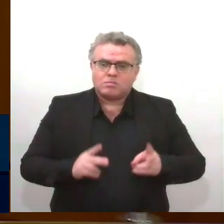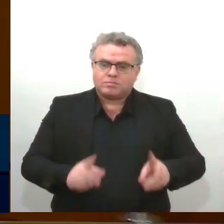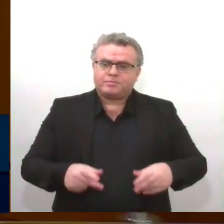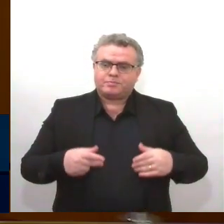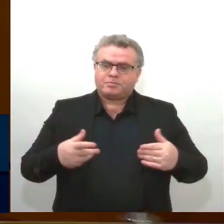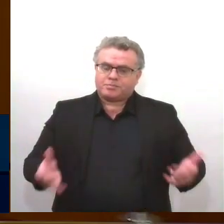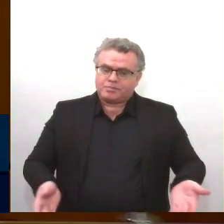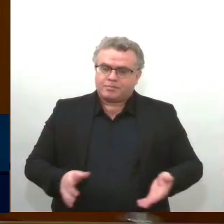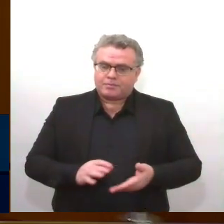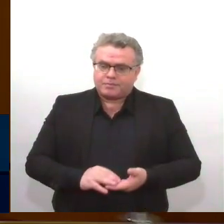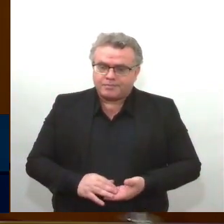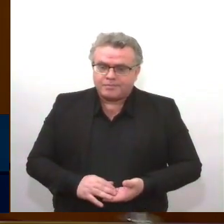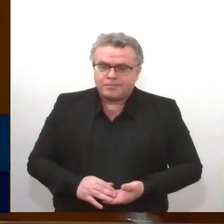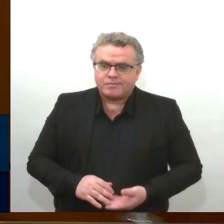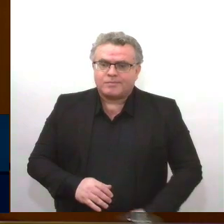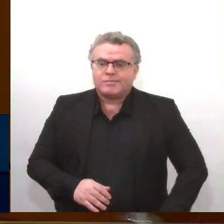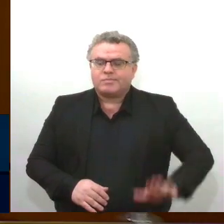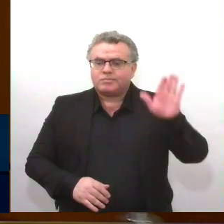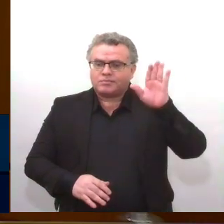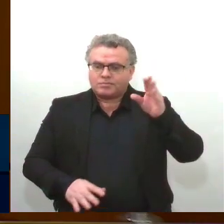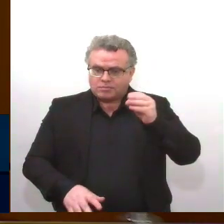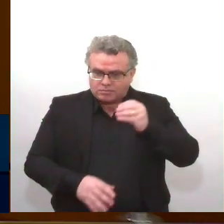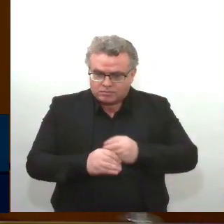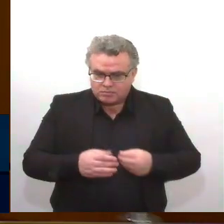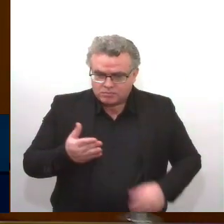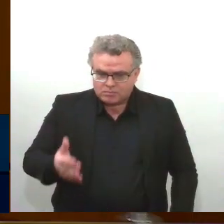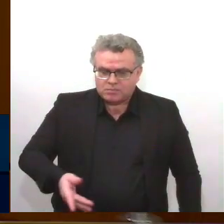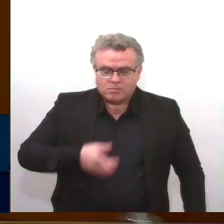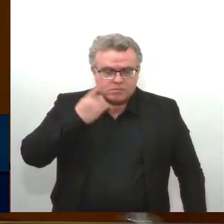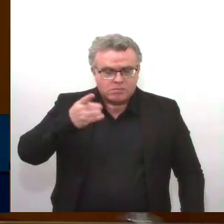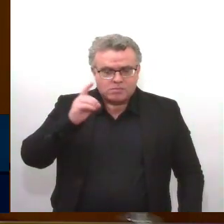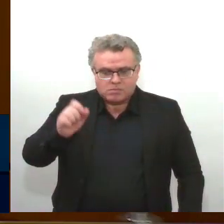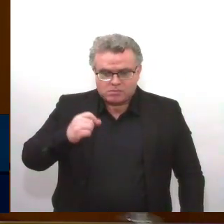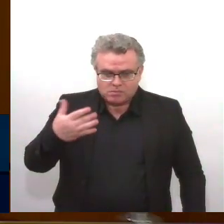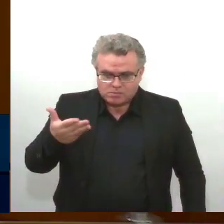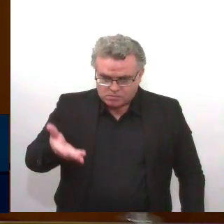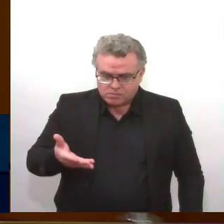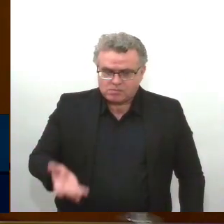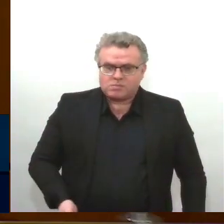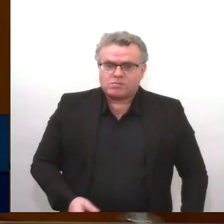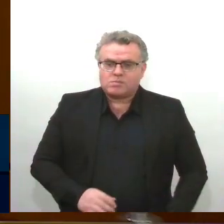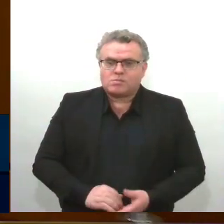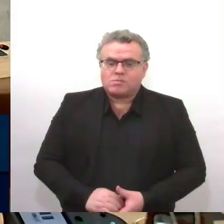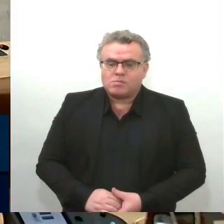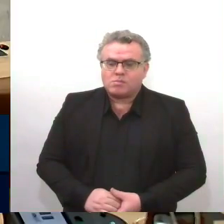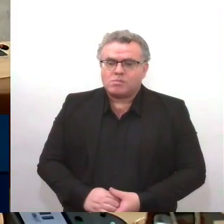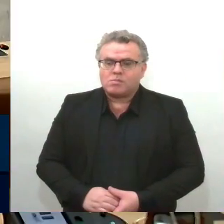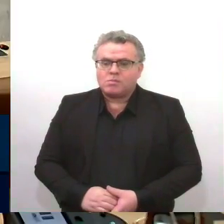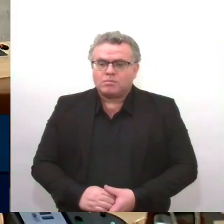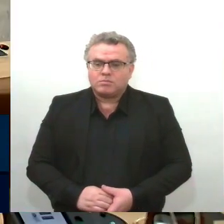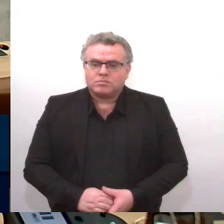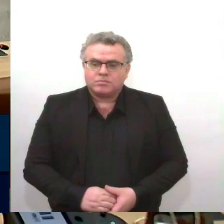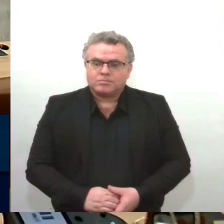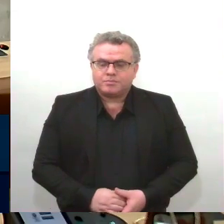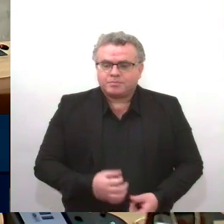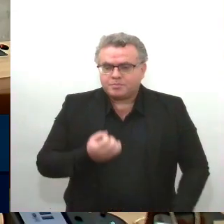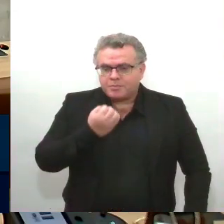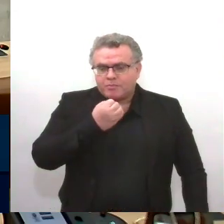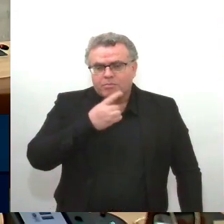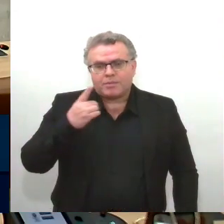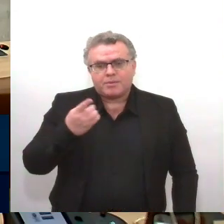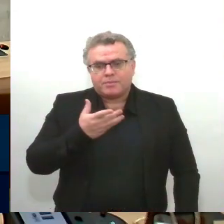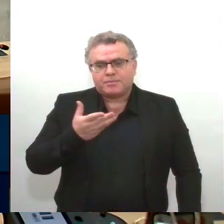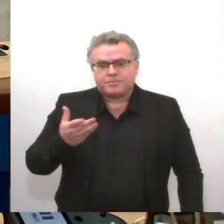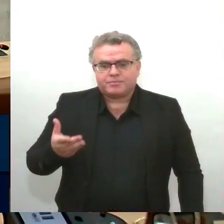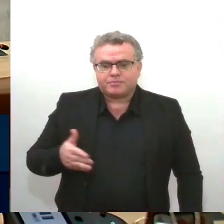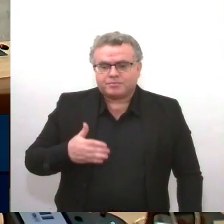parte também a nossa Líder deputada linda Brasil Bom dia Deputado Obrigada pelo a parte